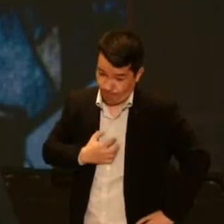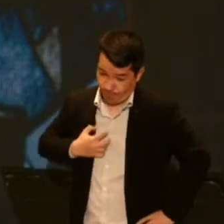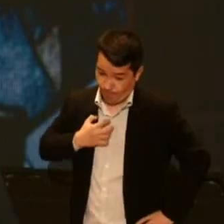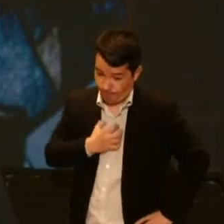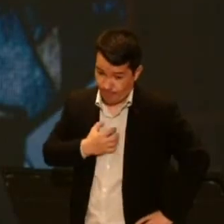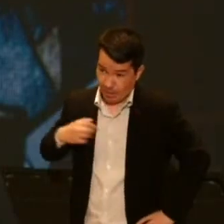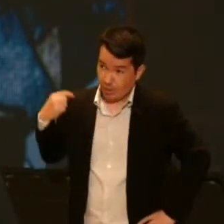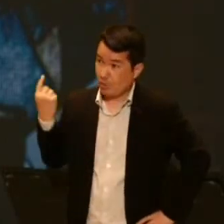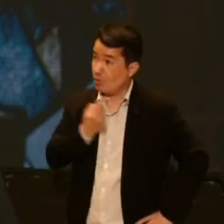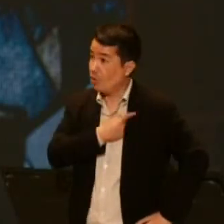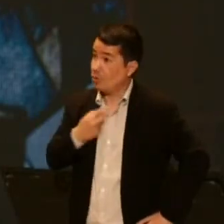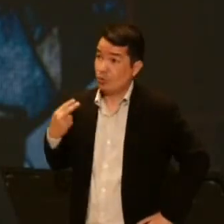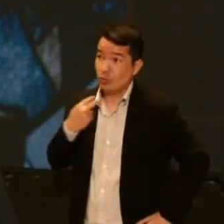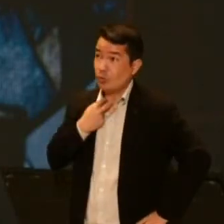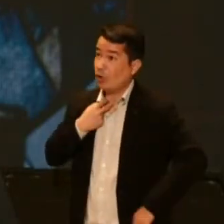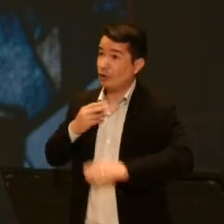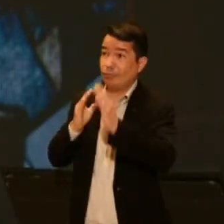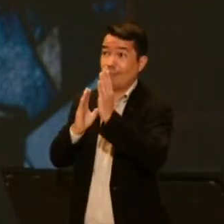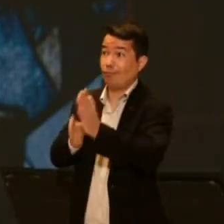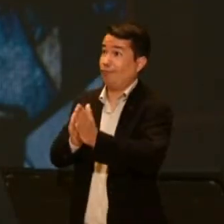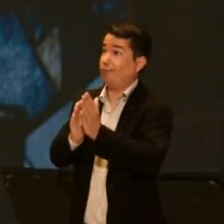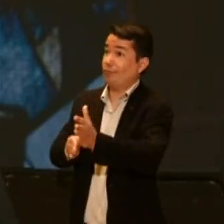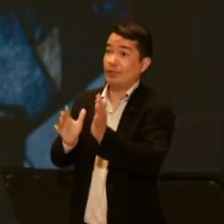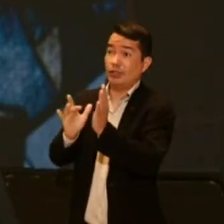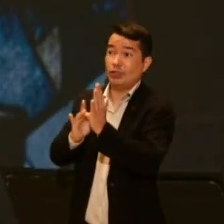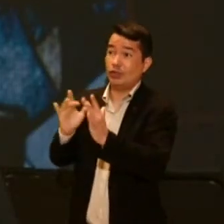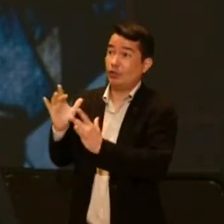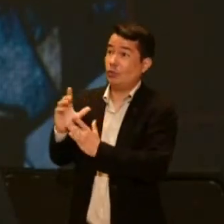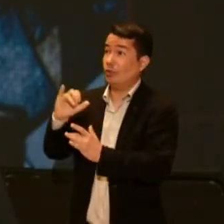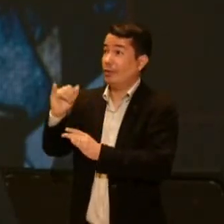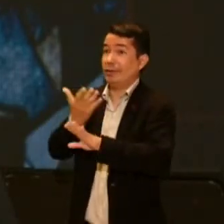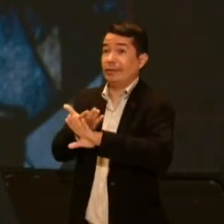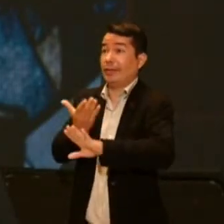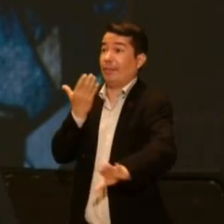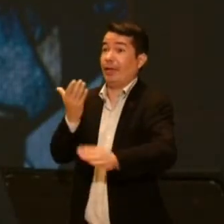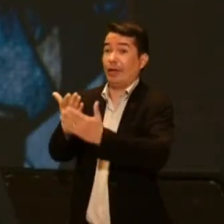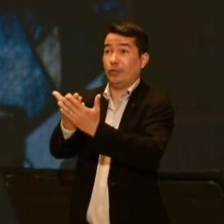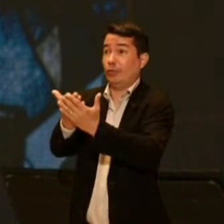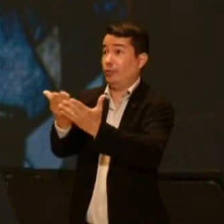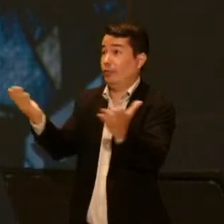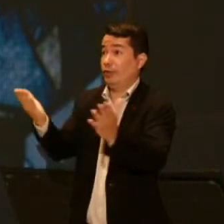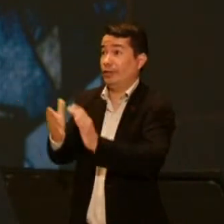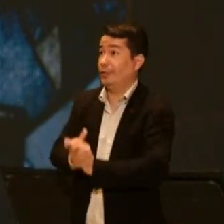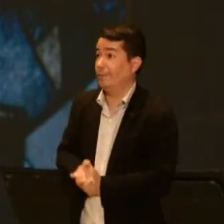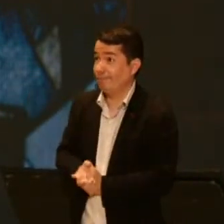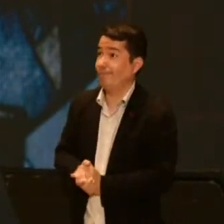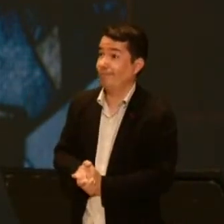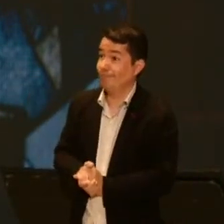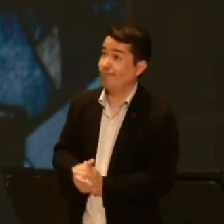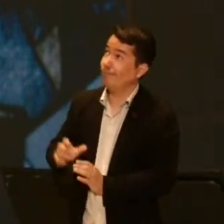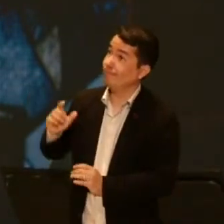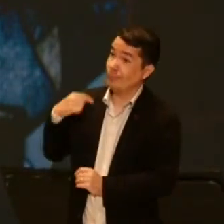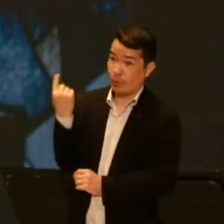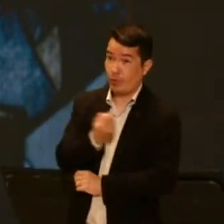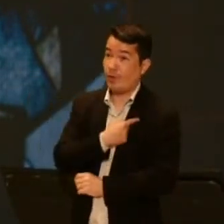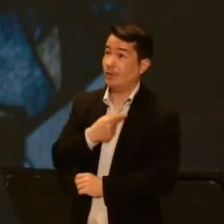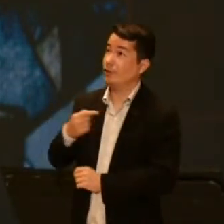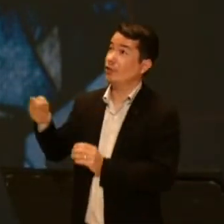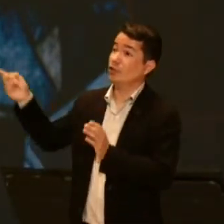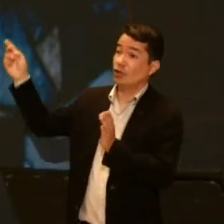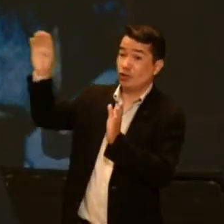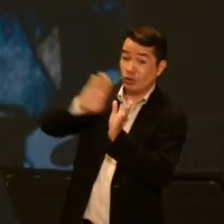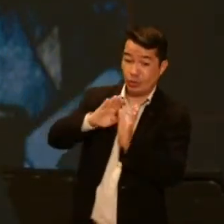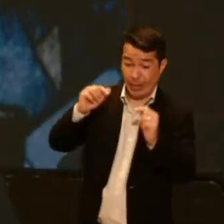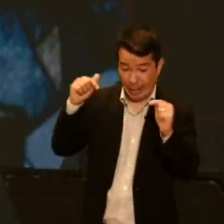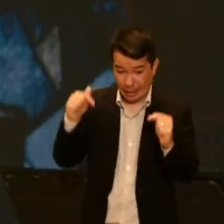fé se a gente não pudesse reconciliar com as pessoas significativas para nós. E então nós saímos da igreja e